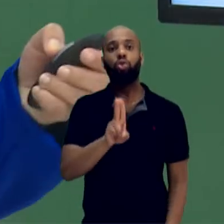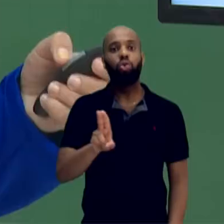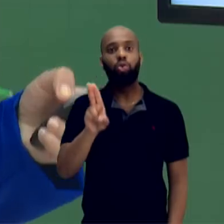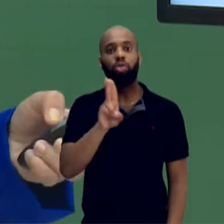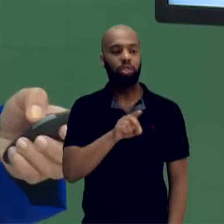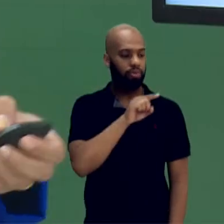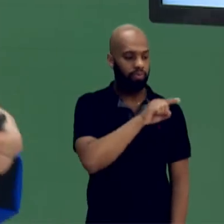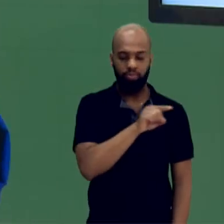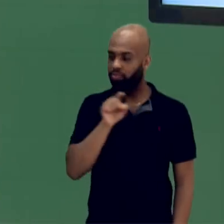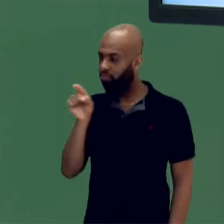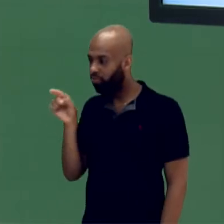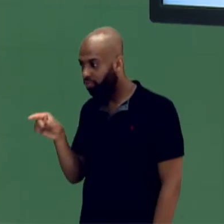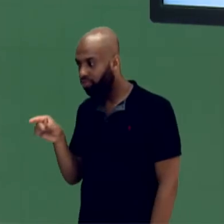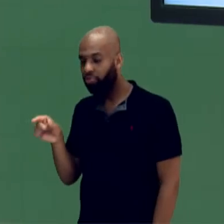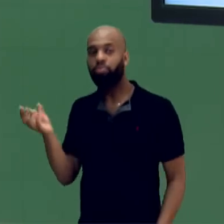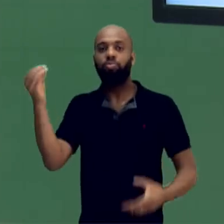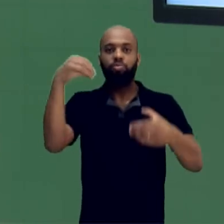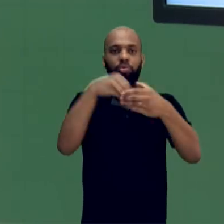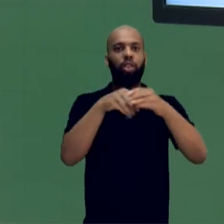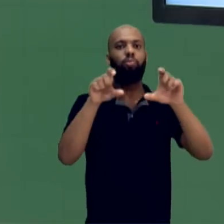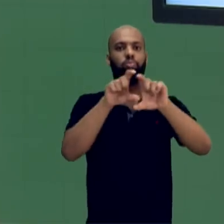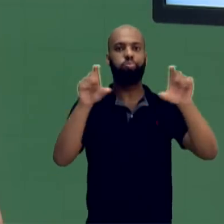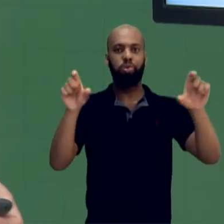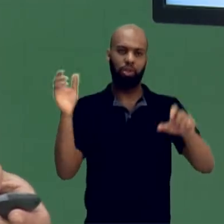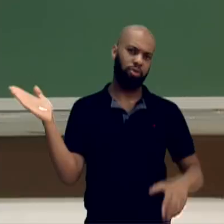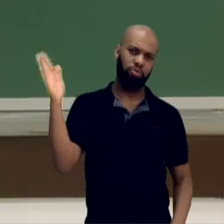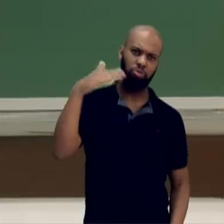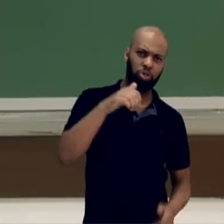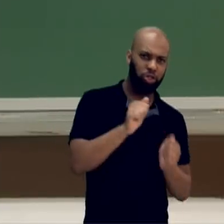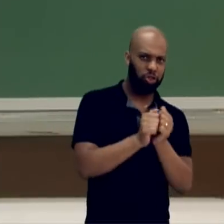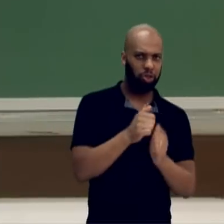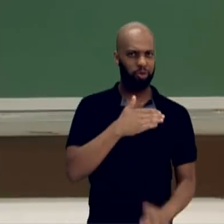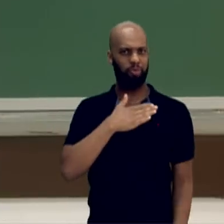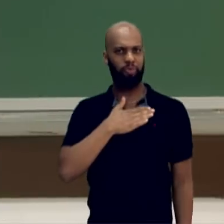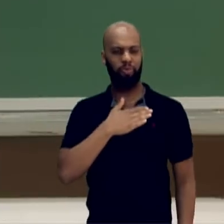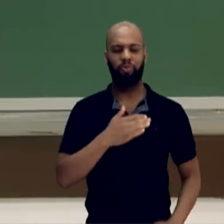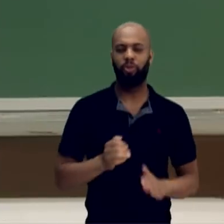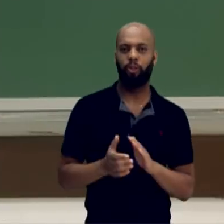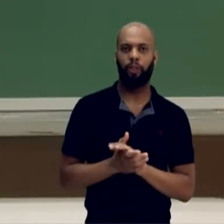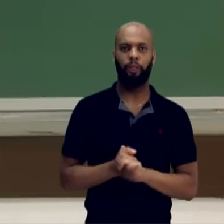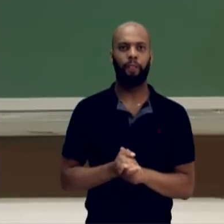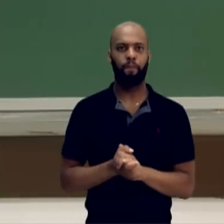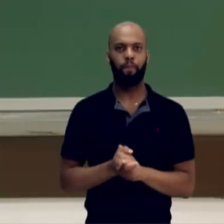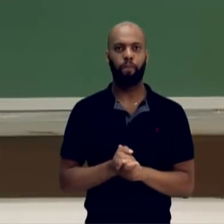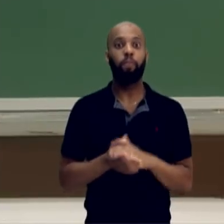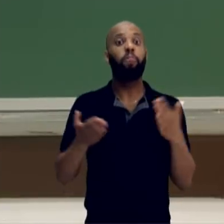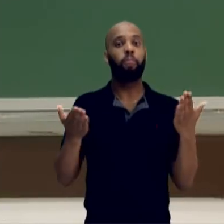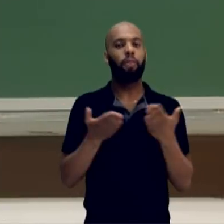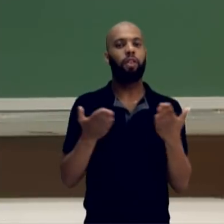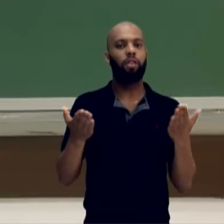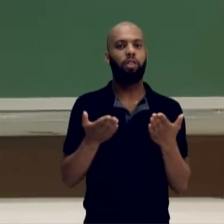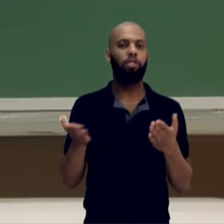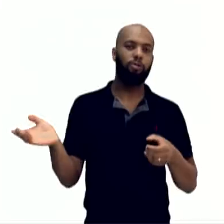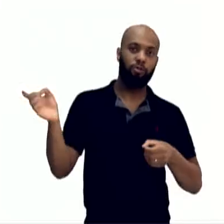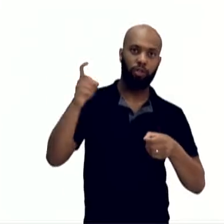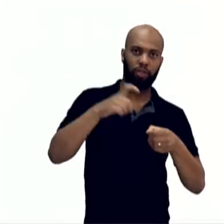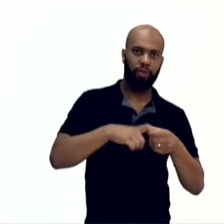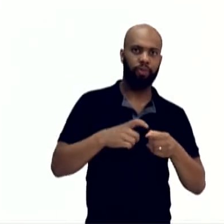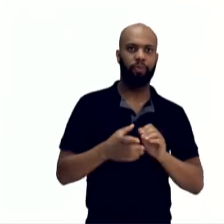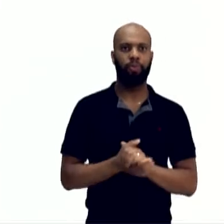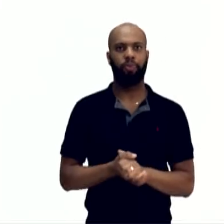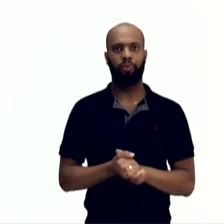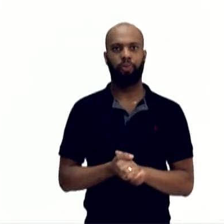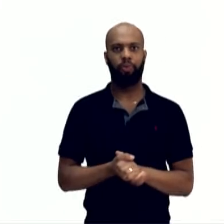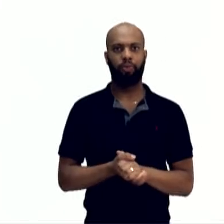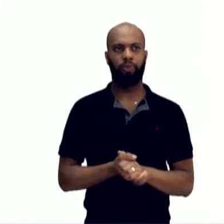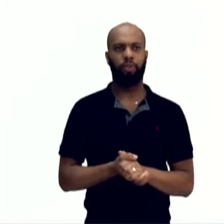esses detalhes a problemas. Vamos lá? Venham comigo. Então vamos retomar. Assinale, esse